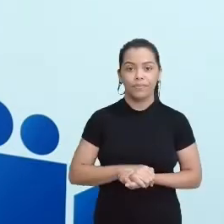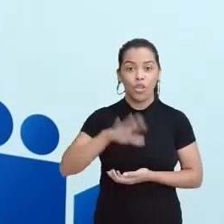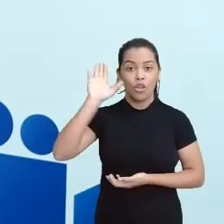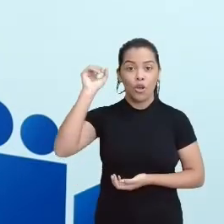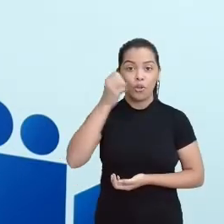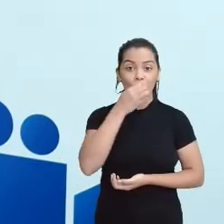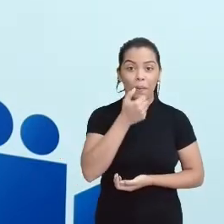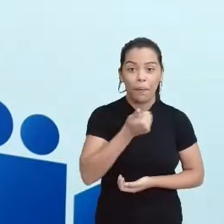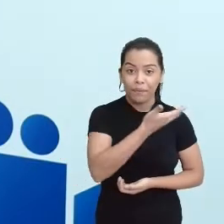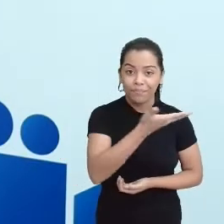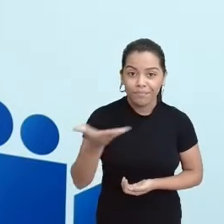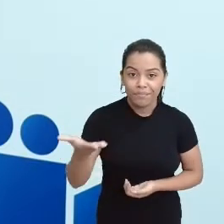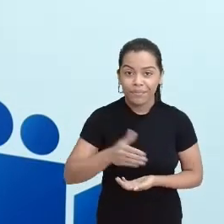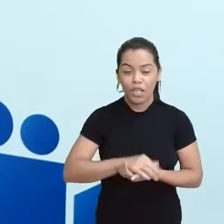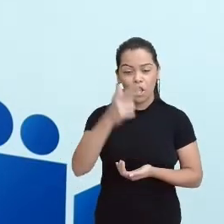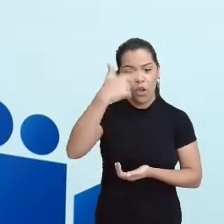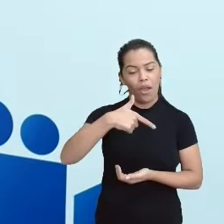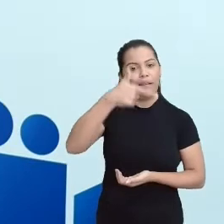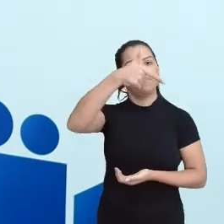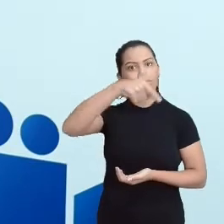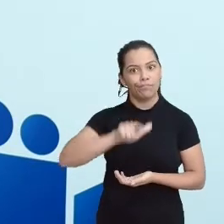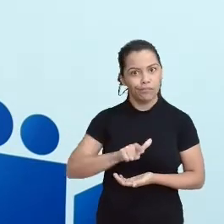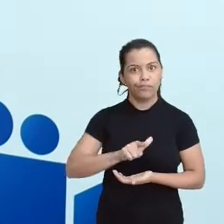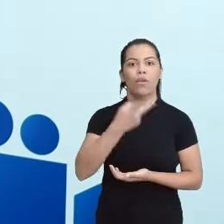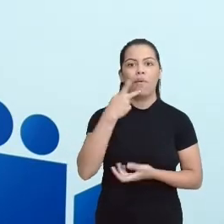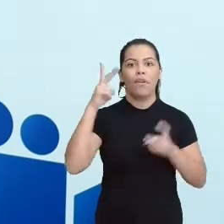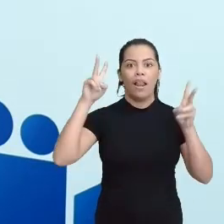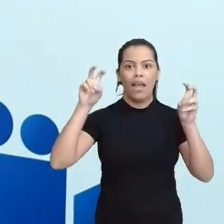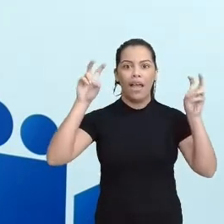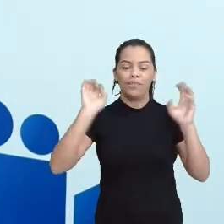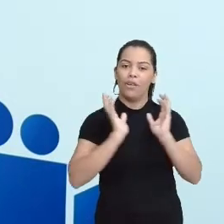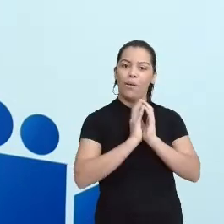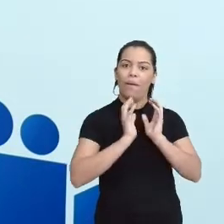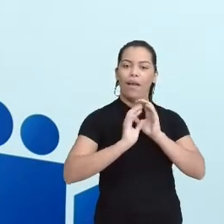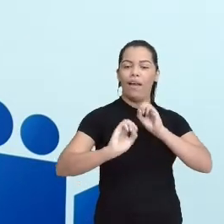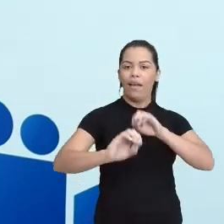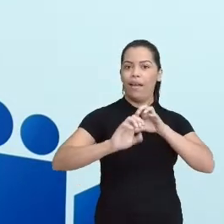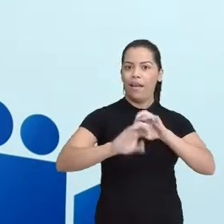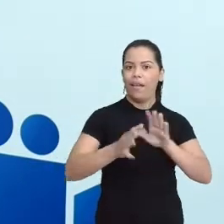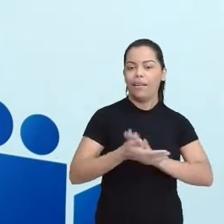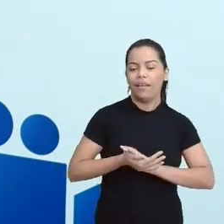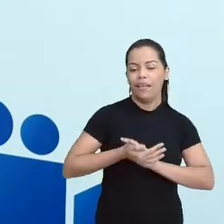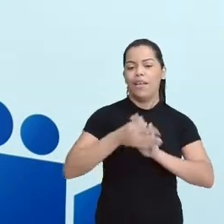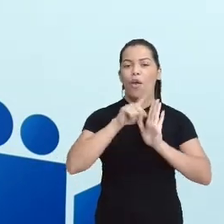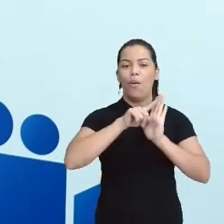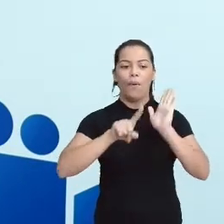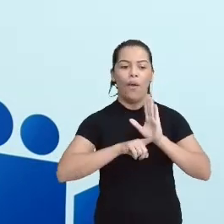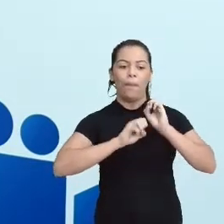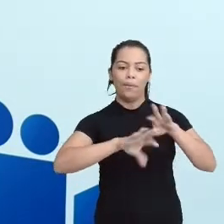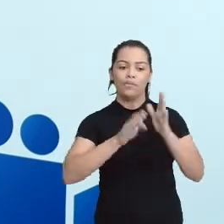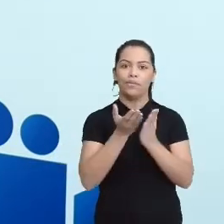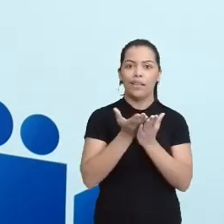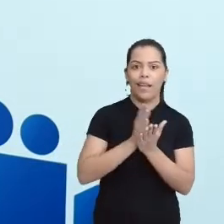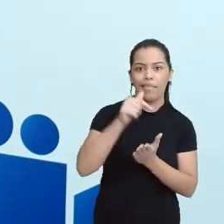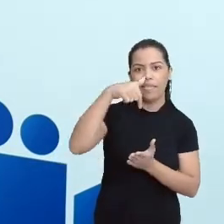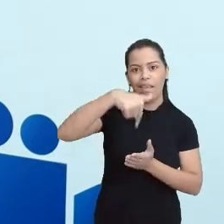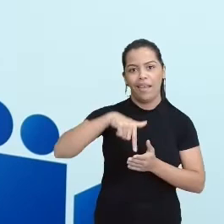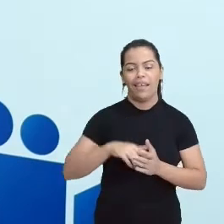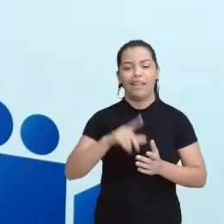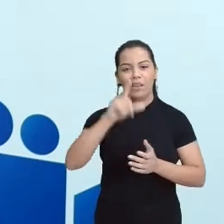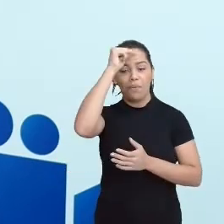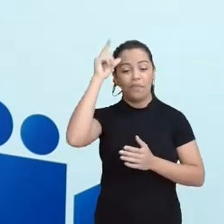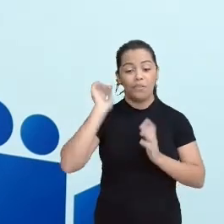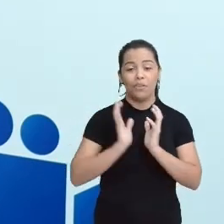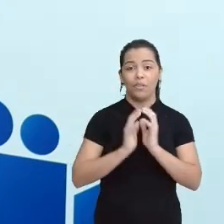Olá, tudo bem com vocês? Estou aqui novamente para falar do Educa Recife, o programa de ensino híbrido da Prefeitura do Recife.